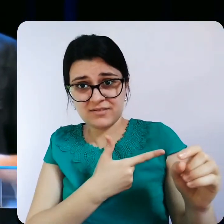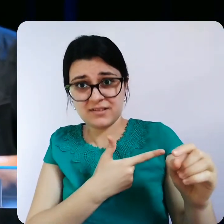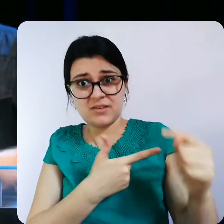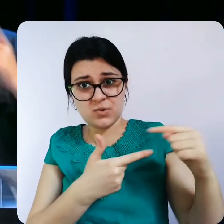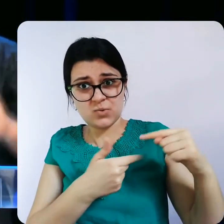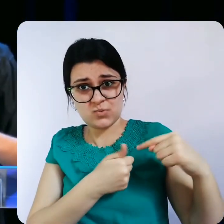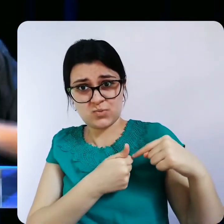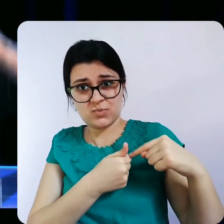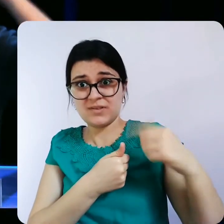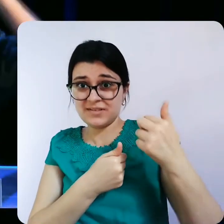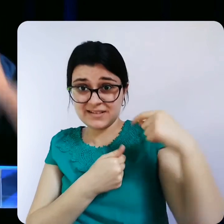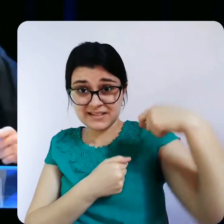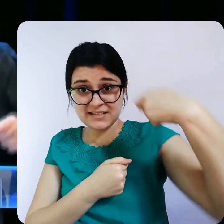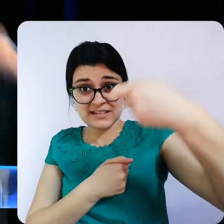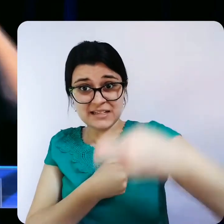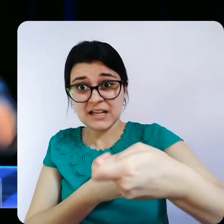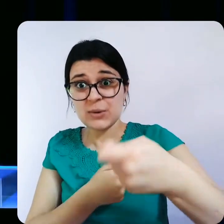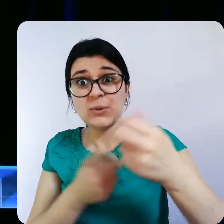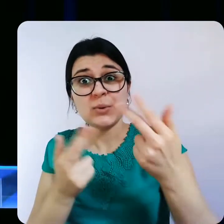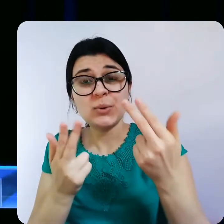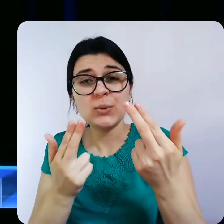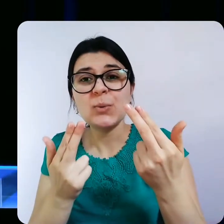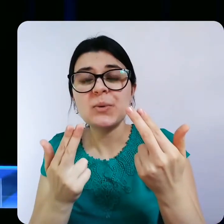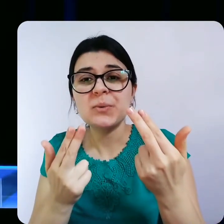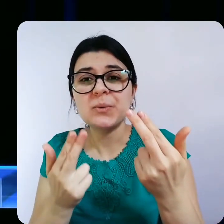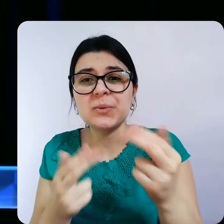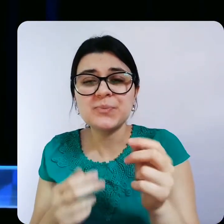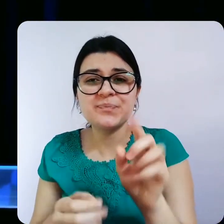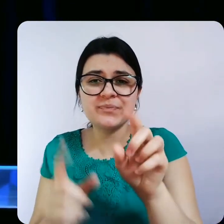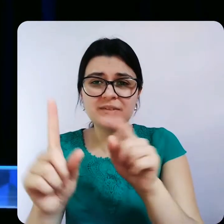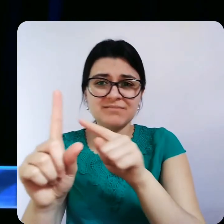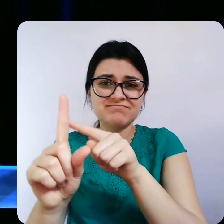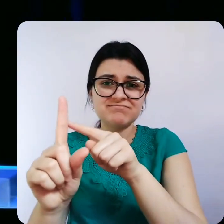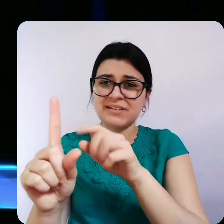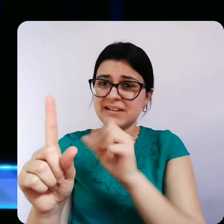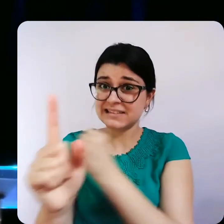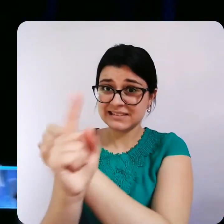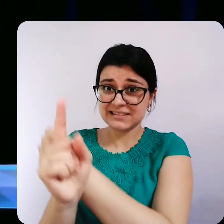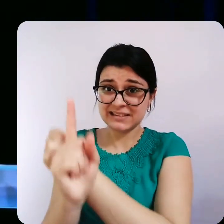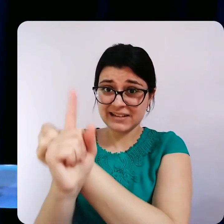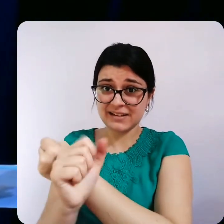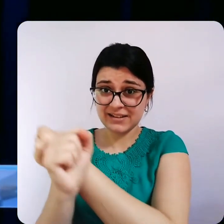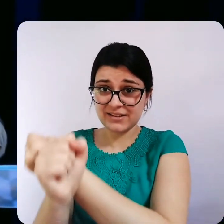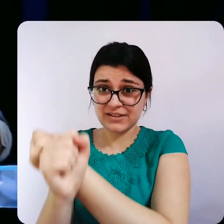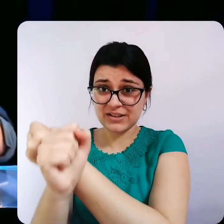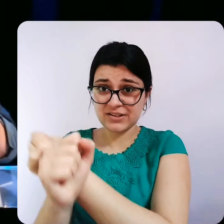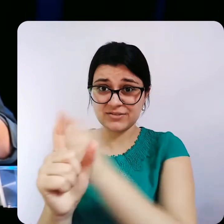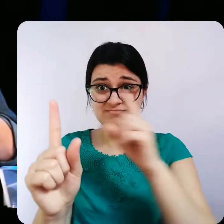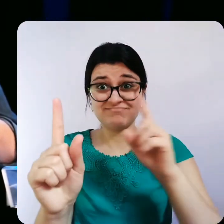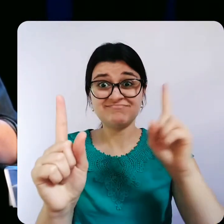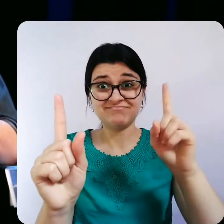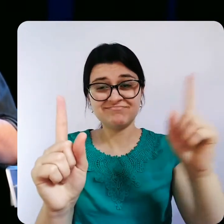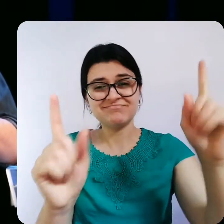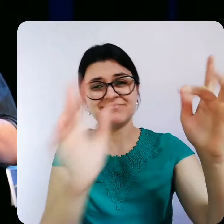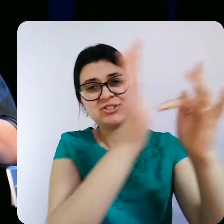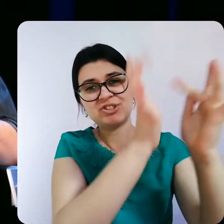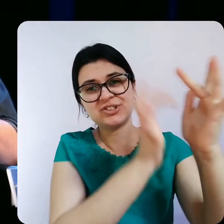resgatar aqui, ele está dizendo que Jesus, ele veio, ele chegou para o dono de escravos e falou: quanto é que custa a liberdade desse